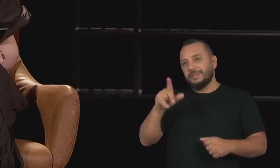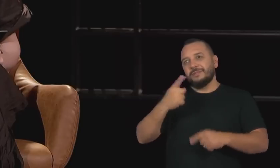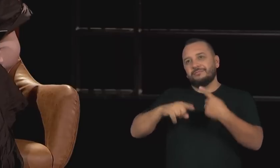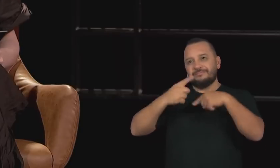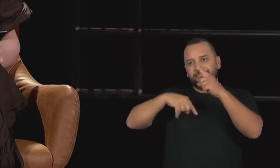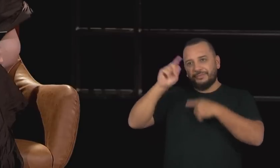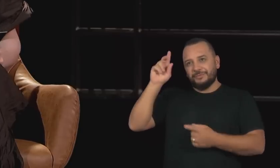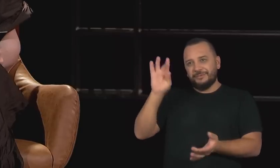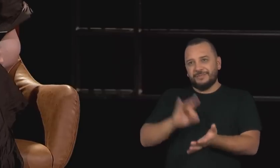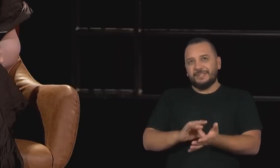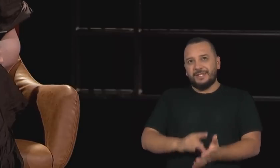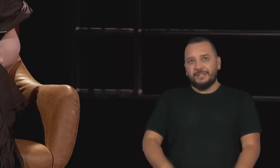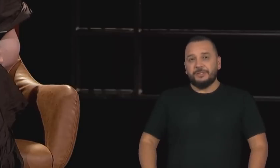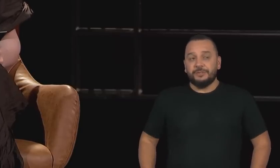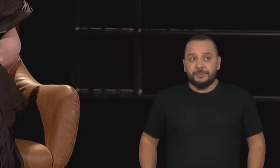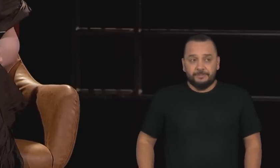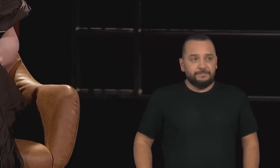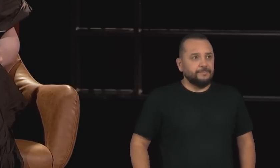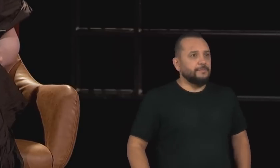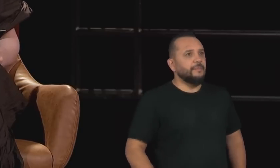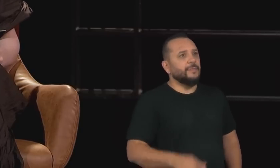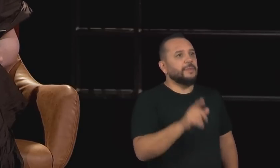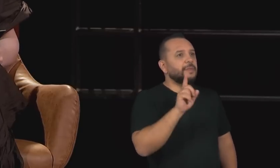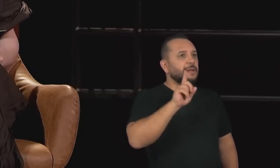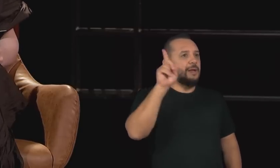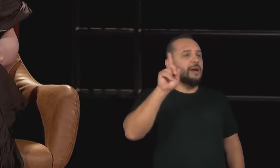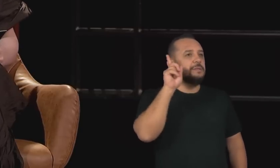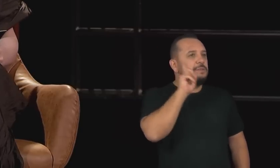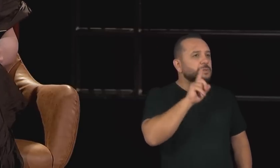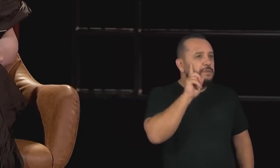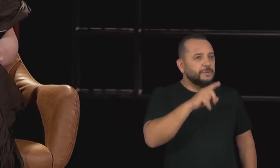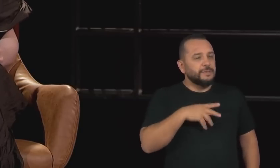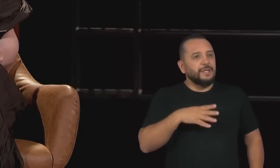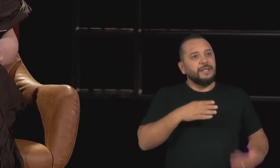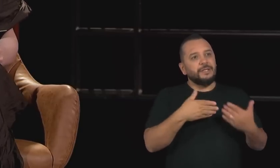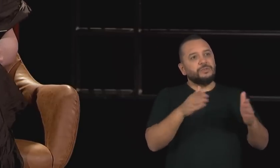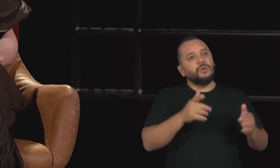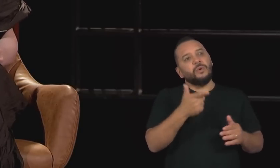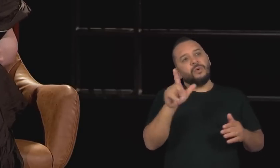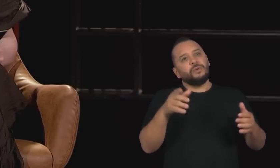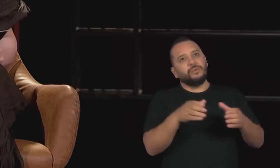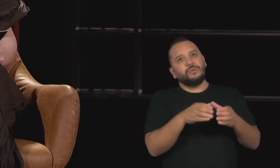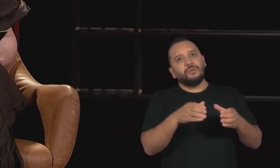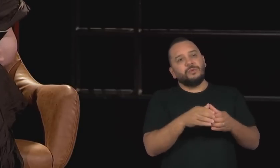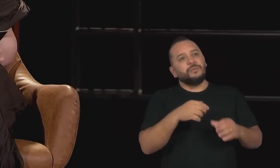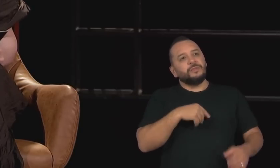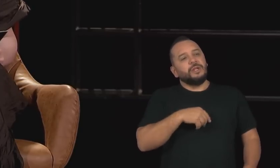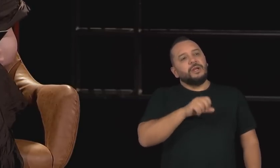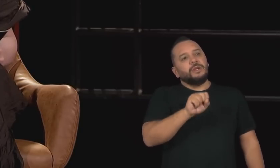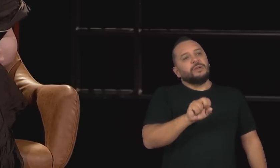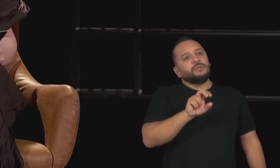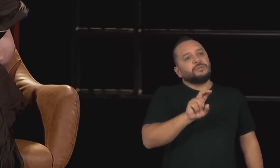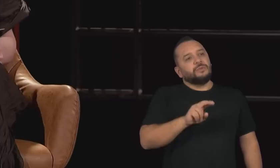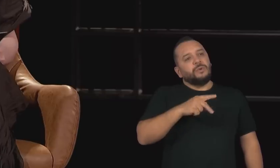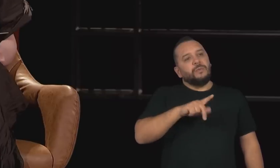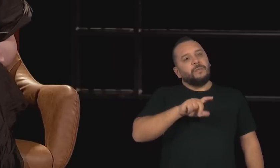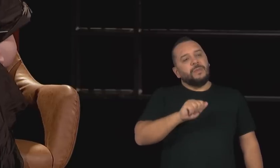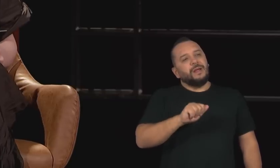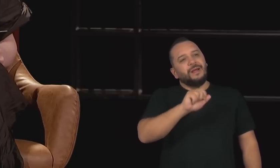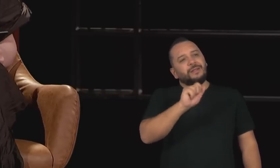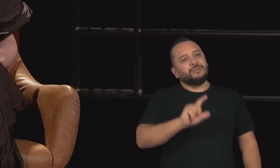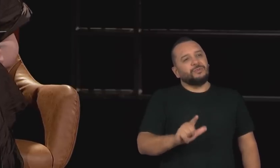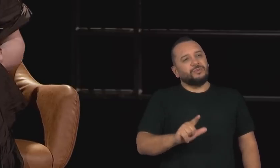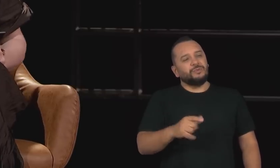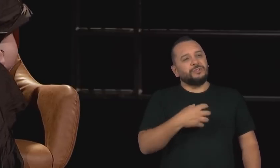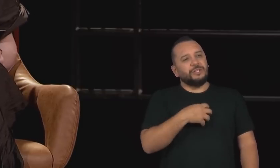verdade. Aí, Supla, ainda lá nos Estados Unidos, você lança outra banda, a Supla Azul, né? Sim. E lança um novo